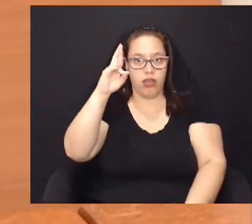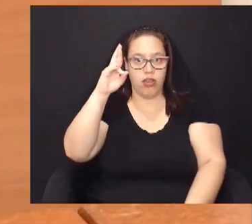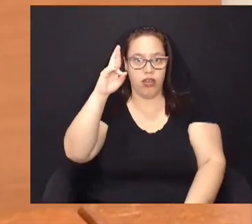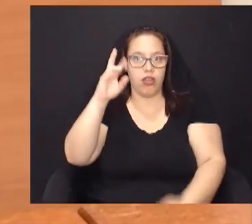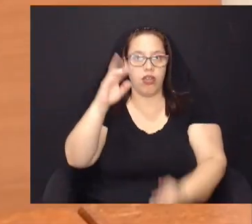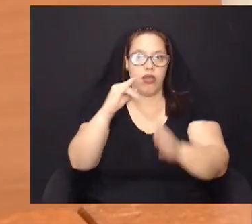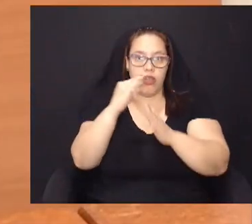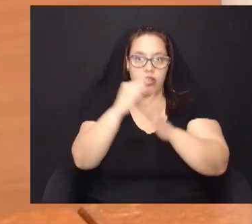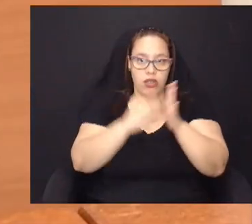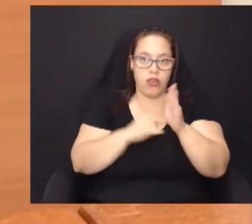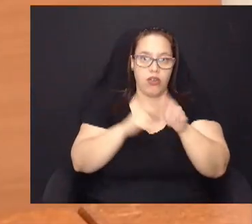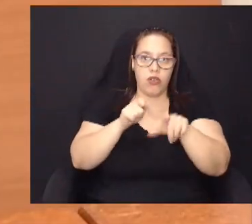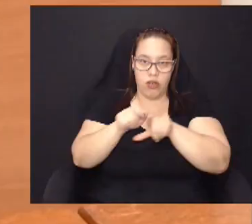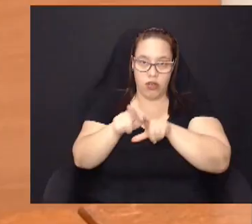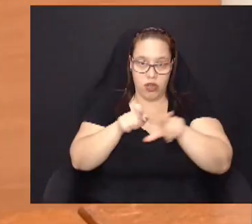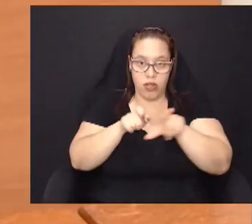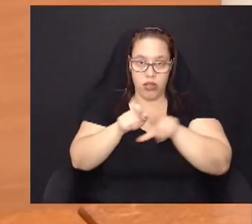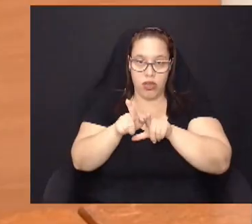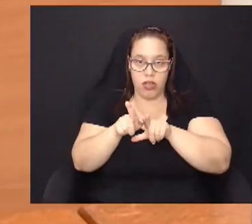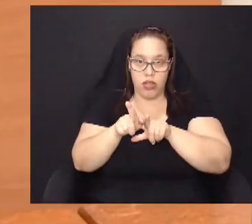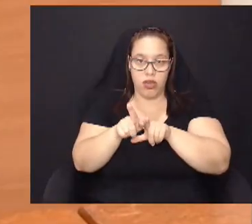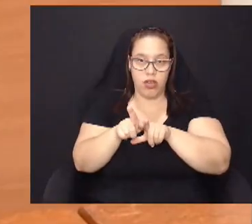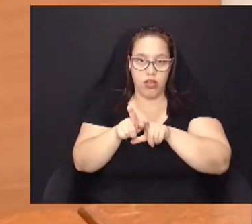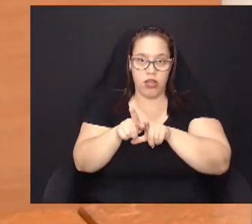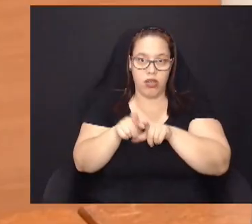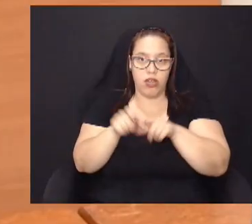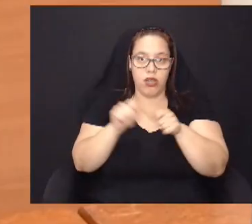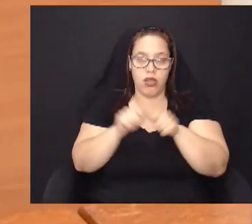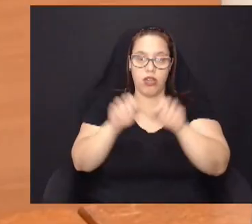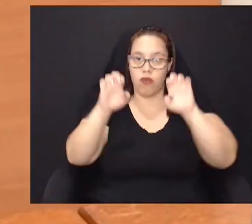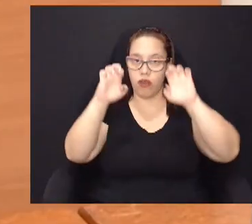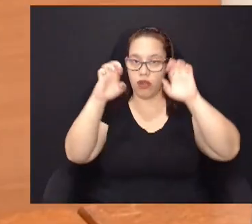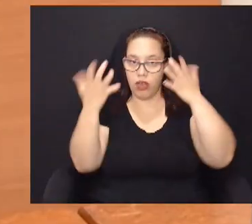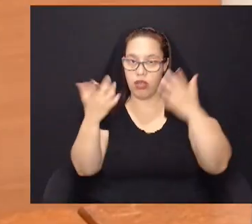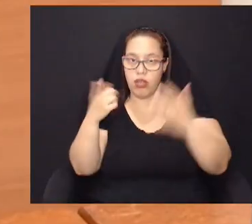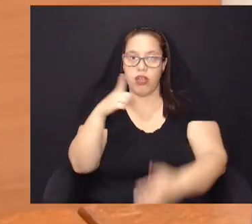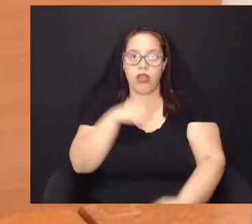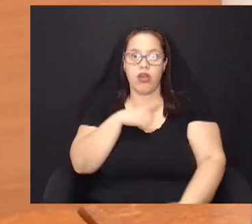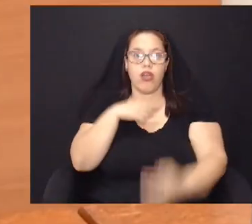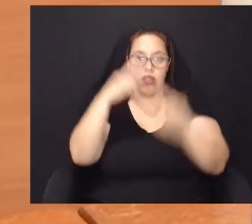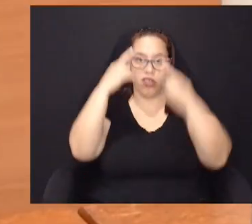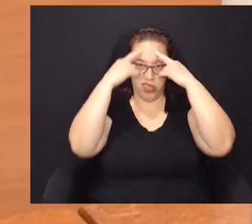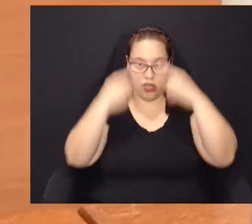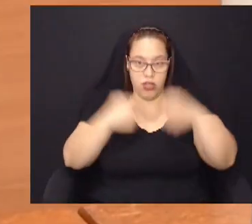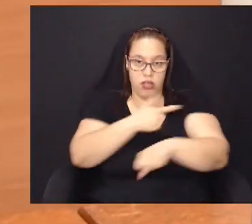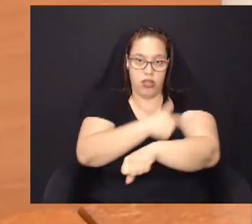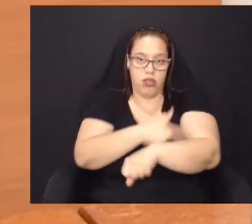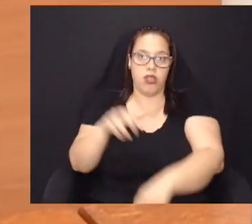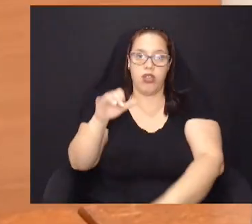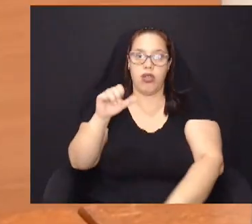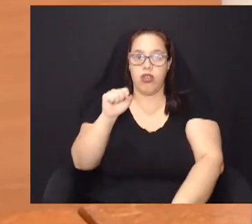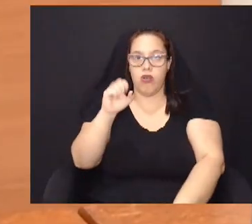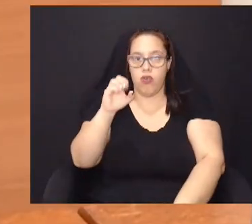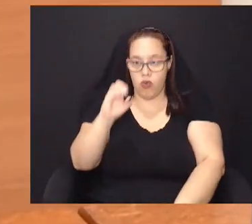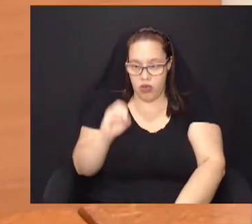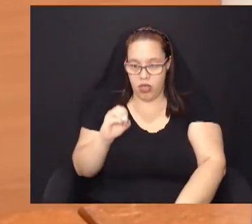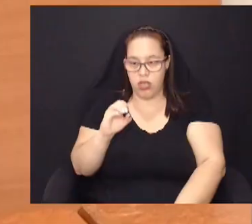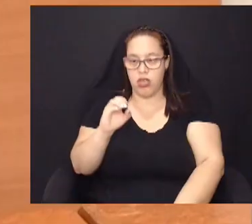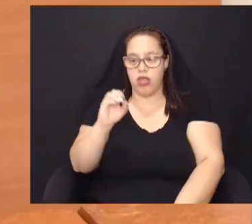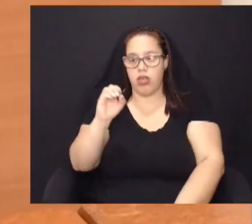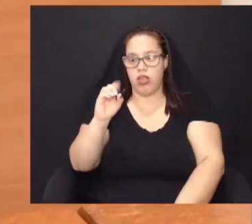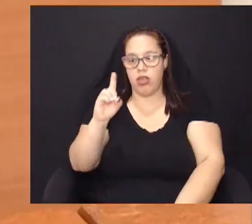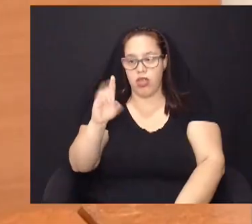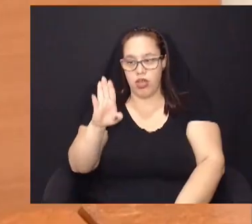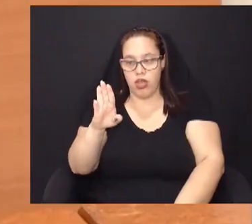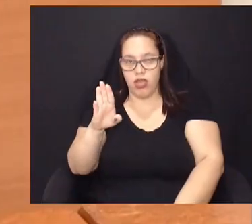de locação que o organizador que faz a festa lá tem que respeitar os 80 decibéis, que se ultrapassar a multa recai